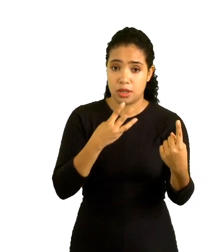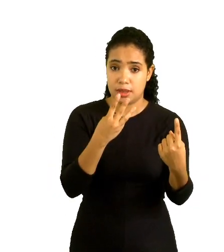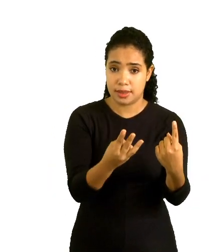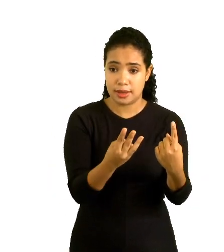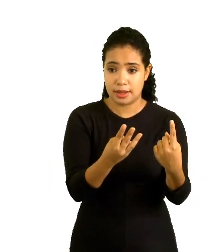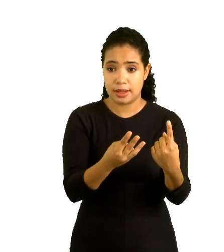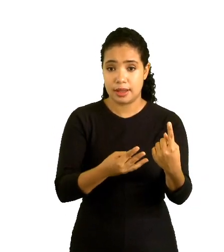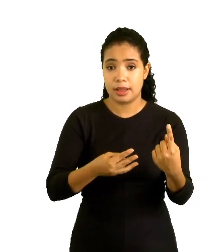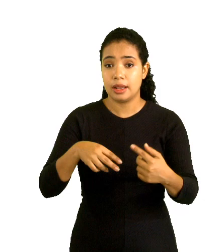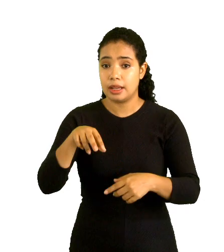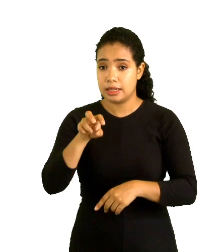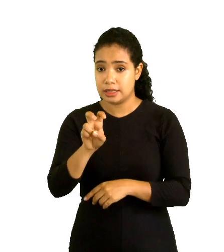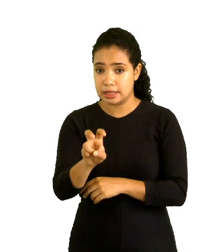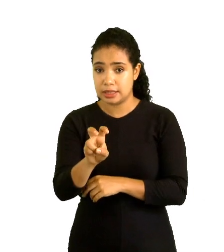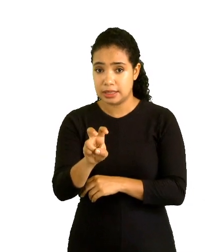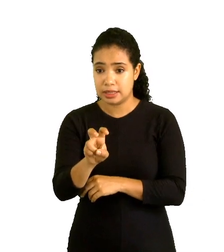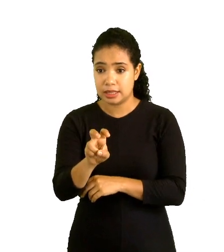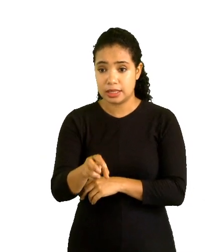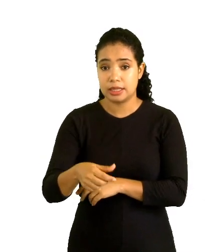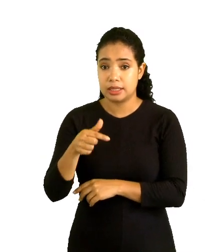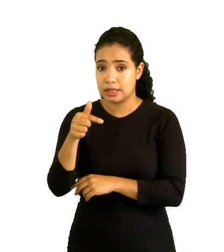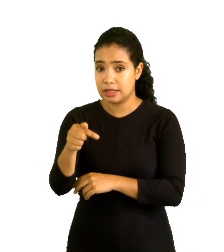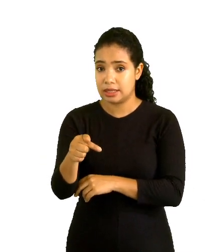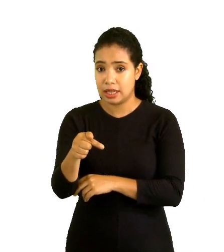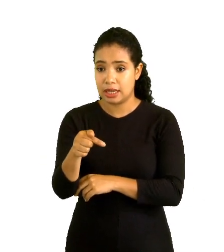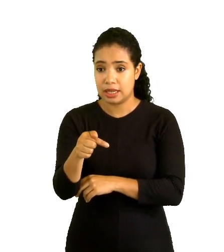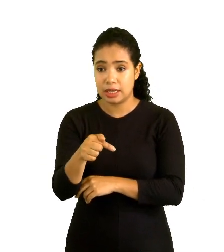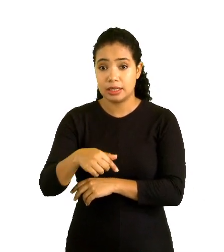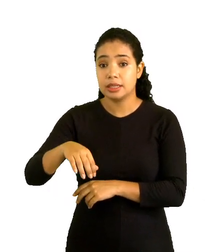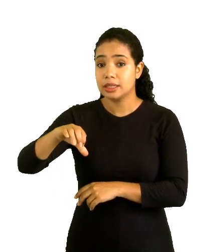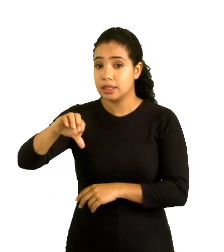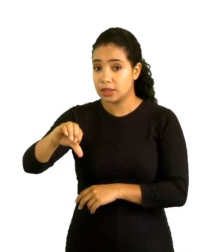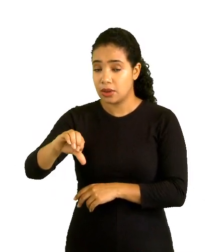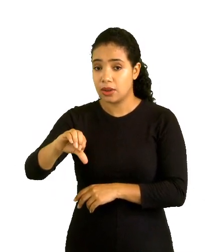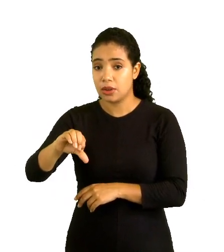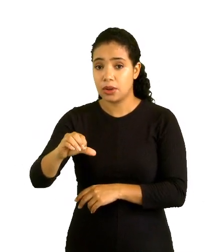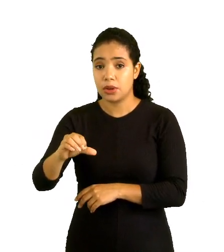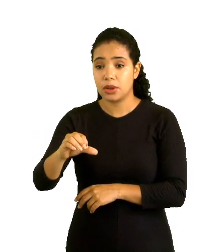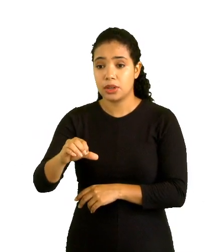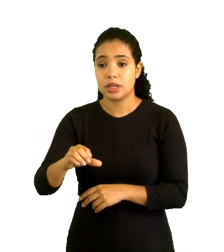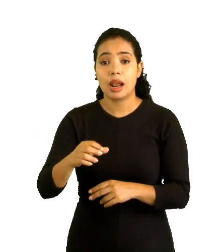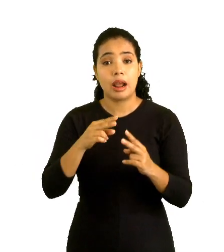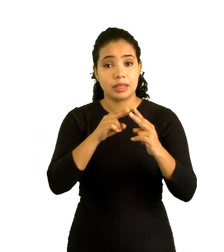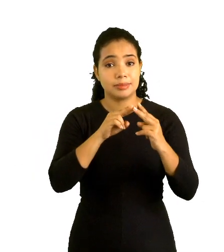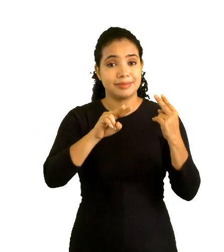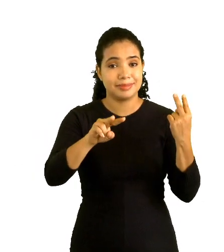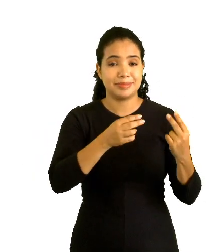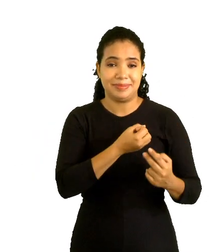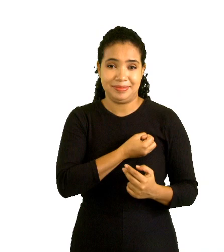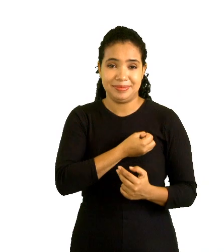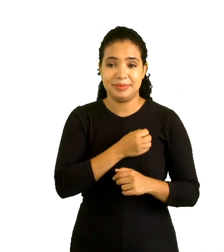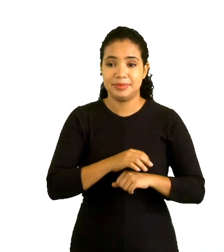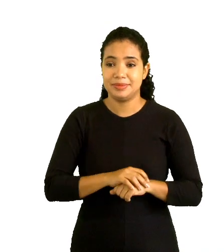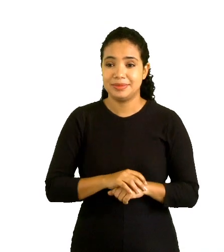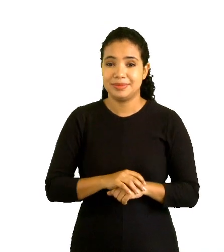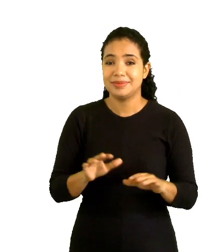3, 5, 7 e 9 são ímpares.